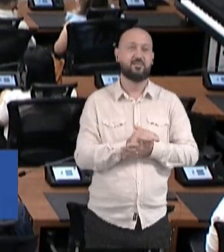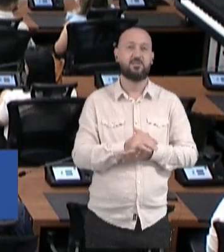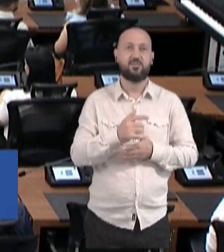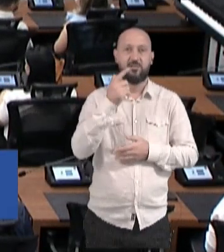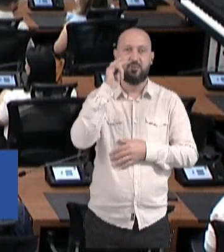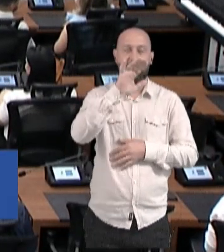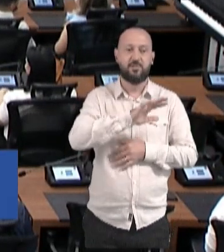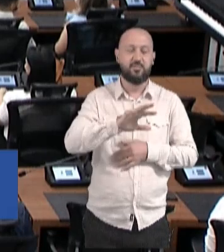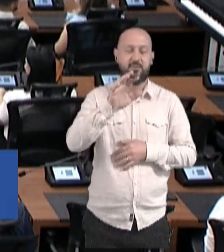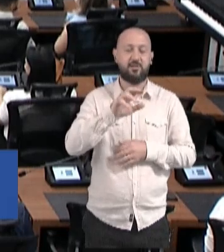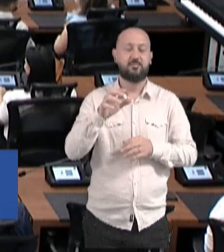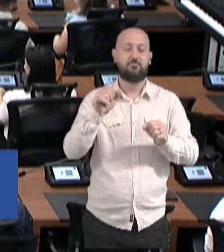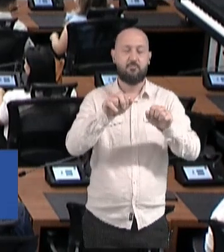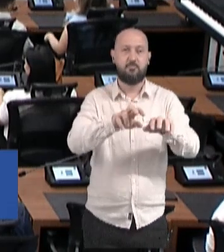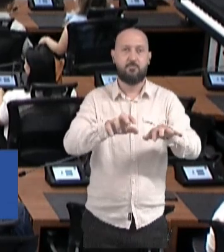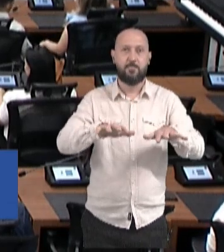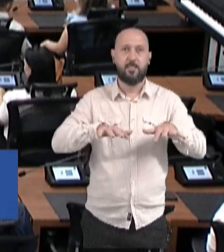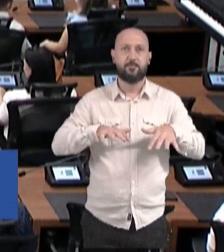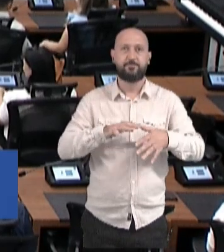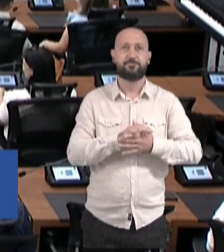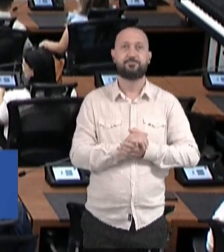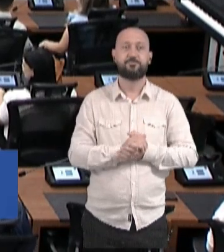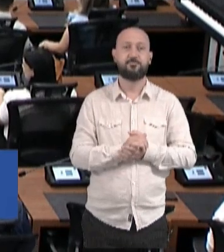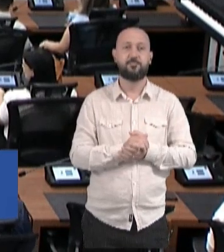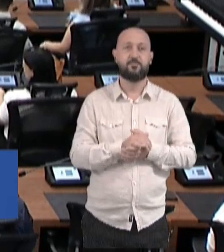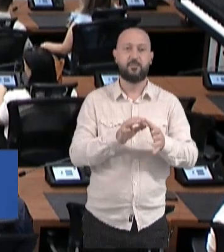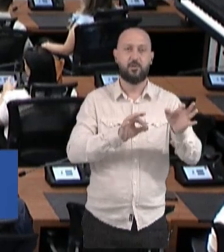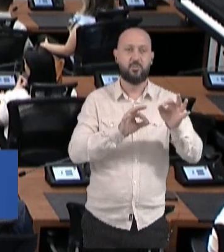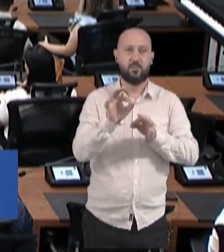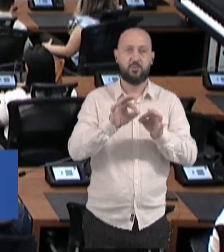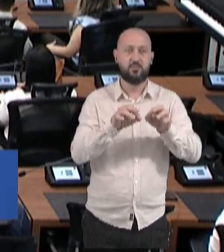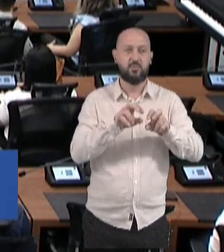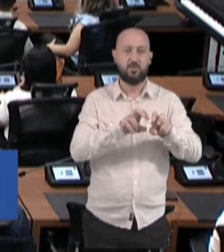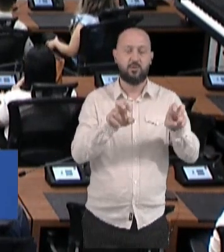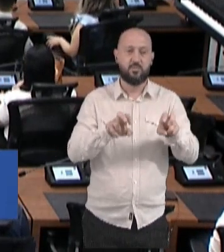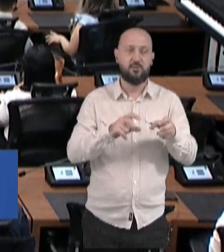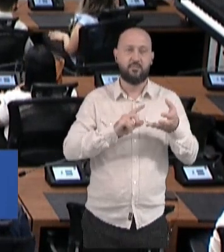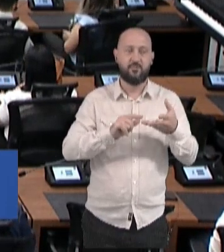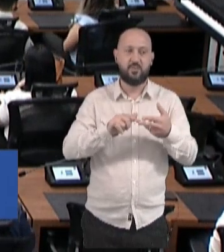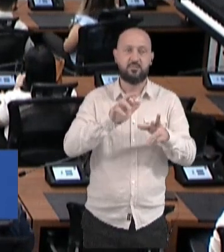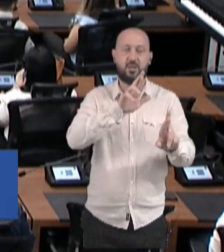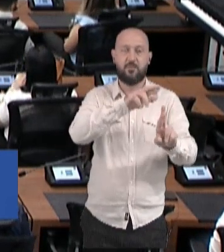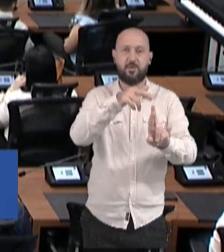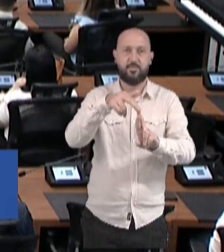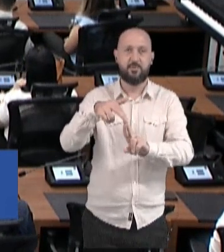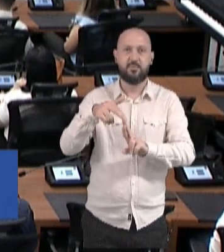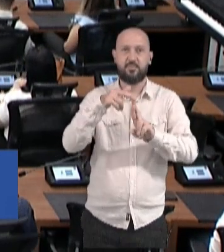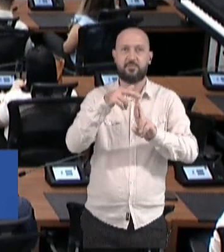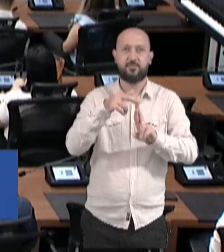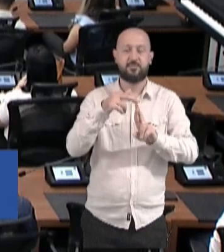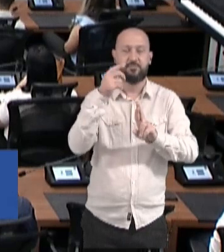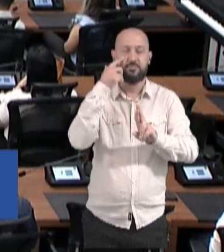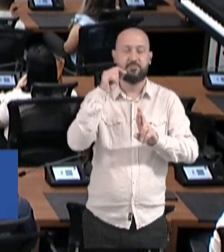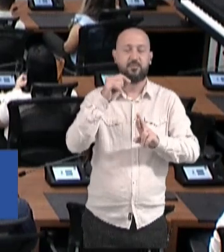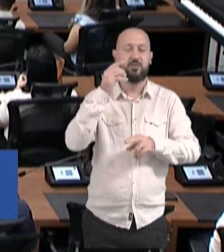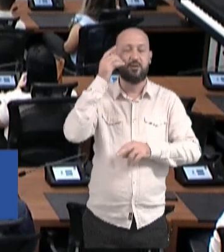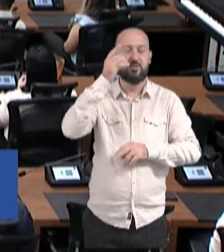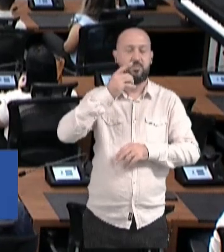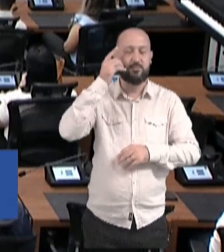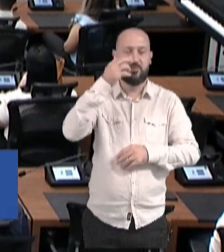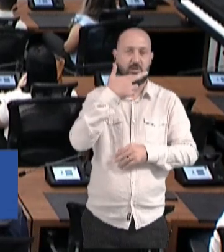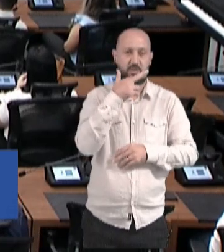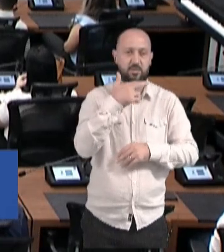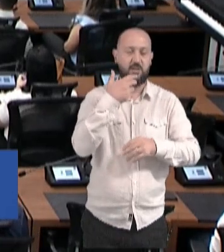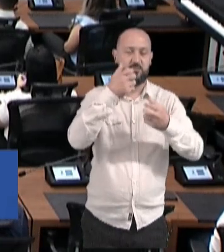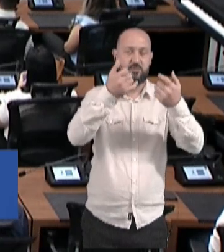ali com imagens do plenário, Mário, olha só, a gente já tem ali no dispositivo de autoridades vários representantes, né? Dá uma passadinha então, o deputado Renato Câmara